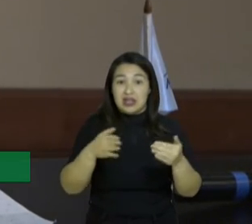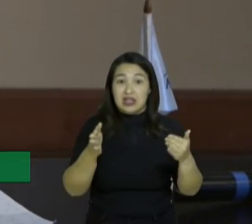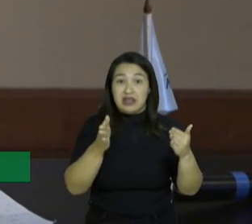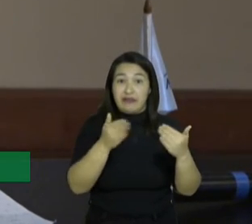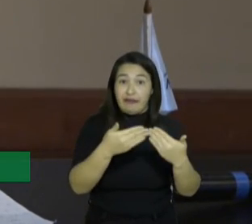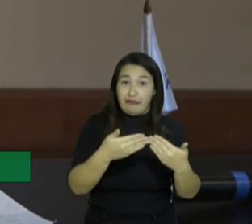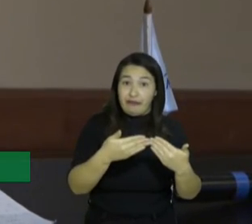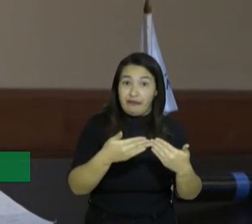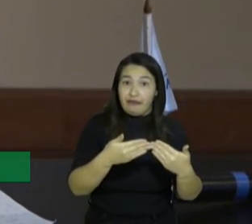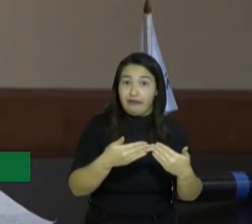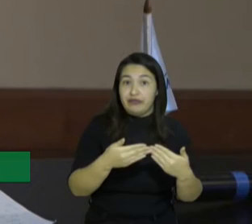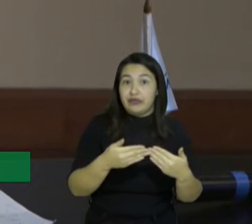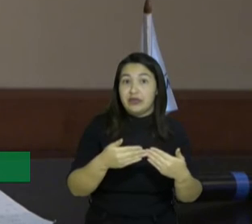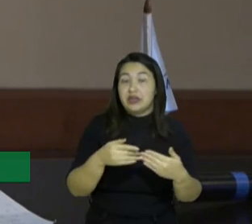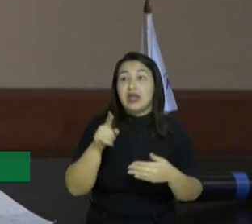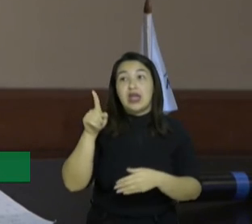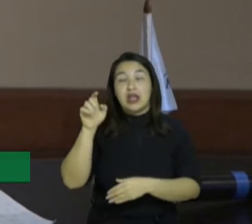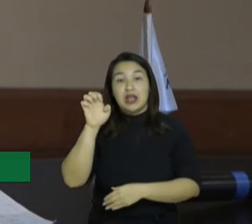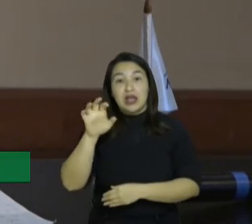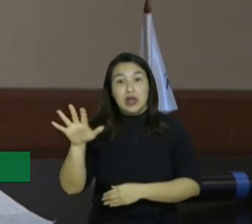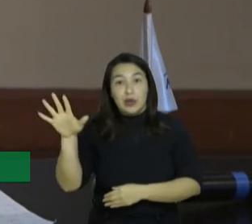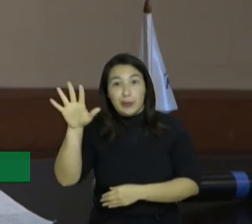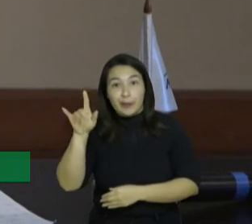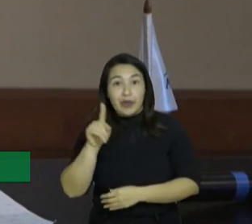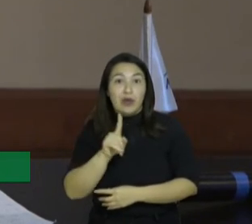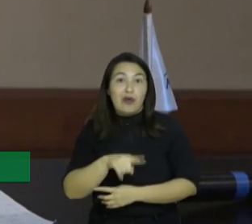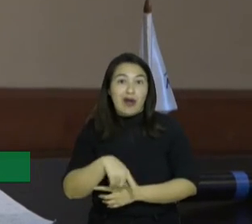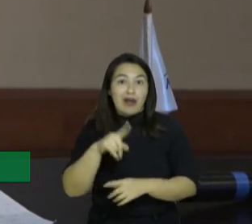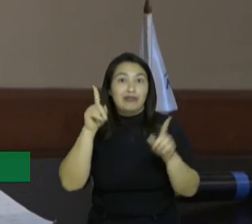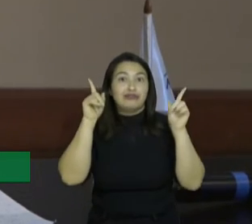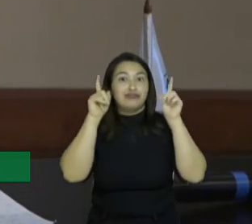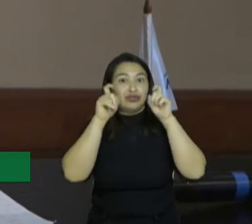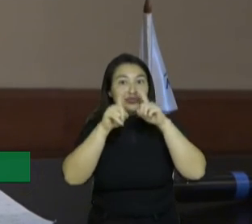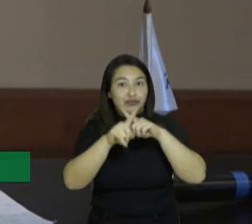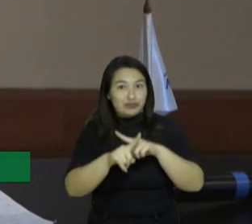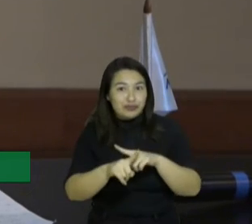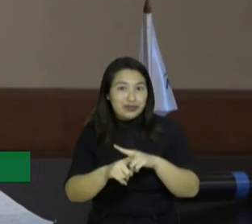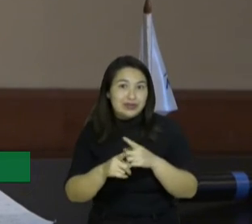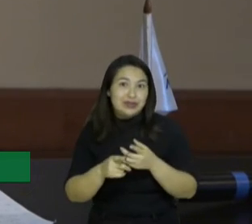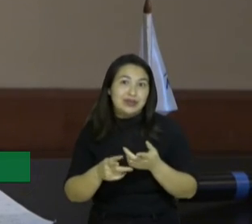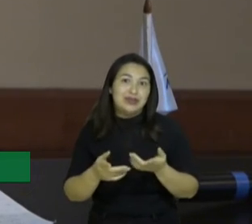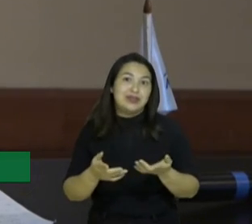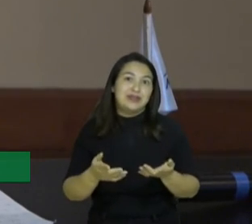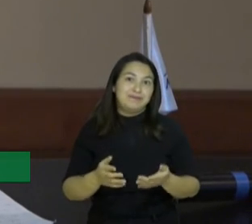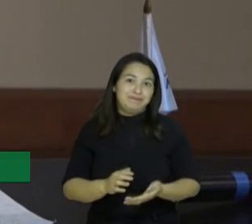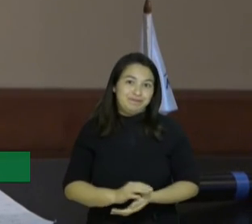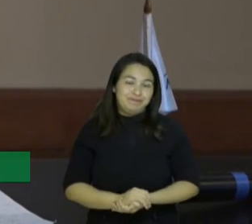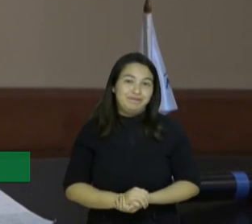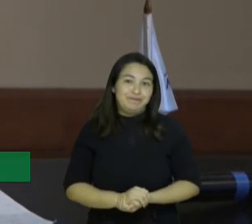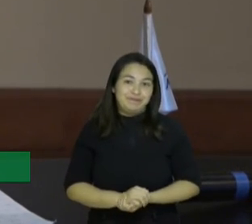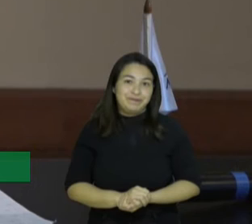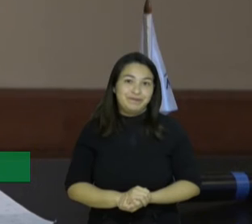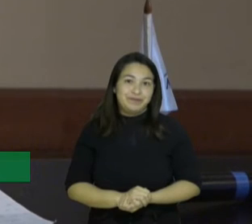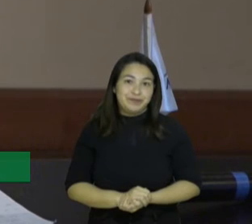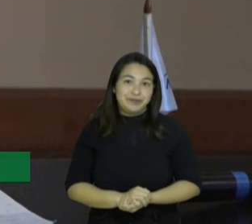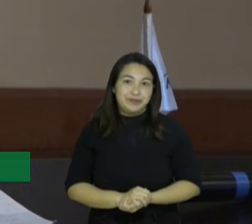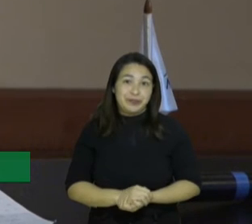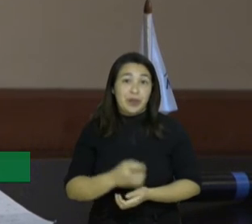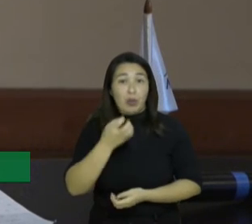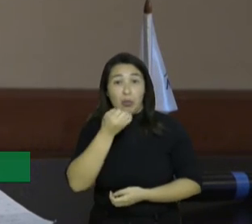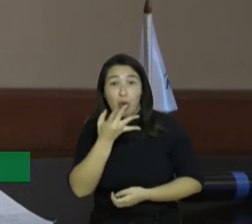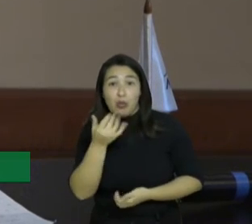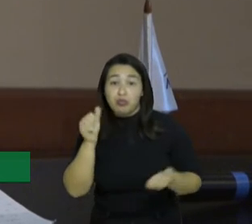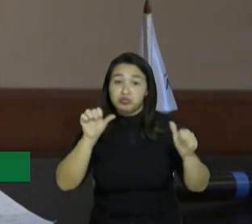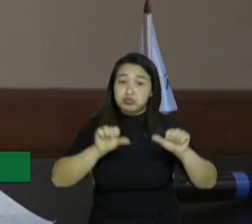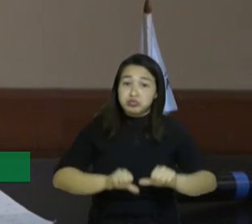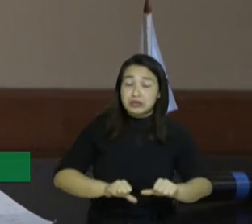aí pros europeus vai ser muito difícil abrir mão dessa demanda tá se é bom ou ruim juiz